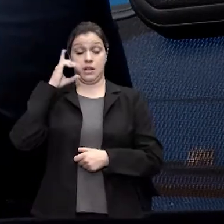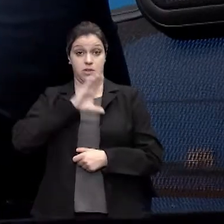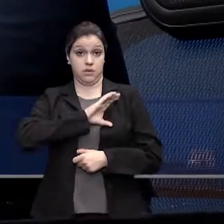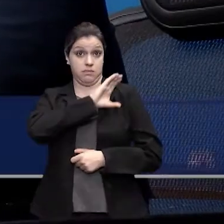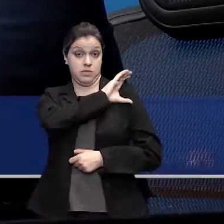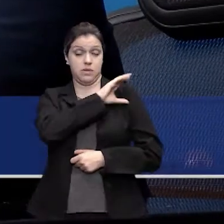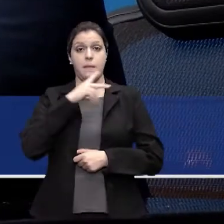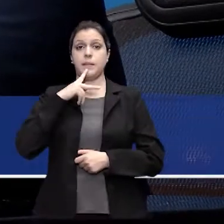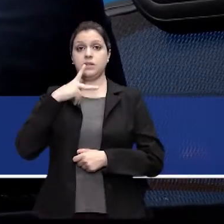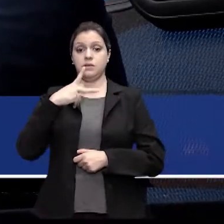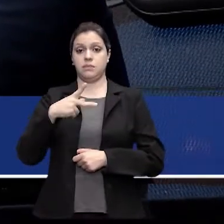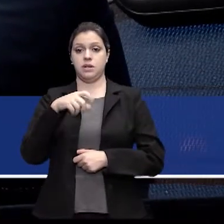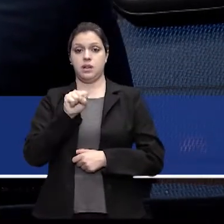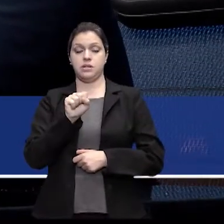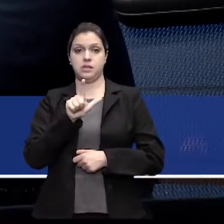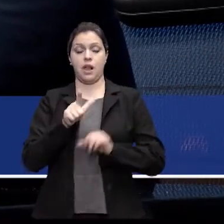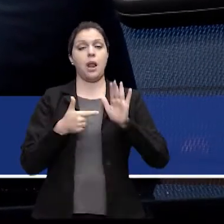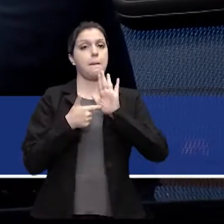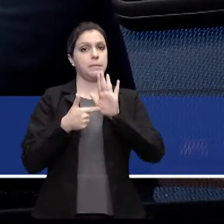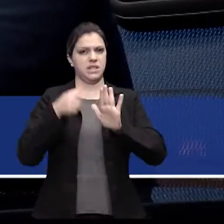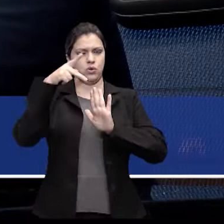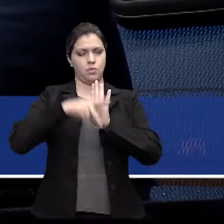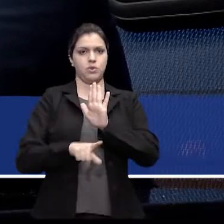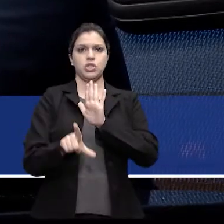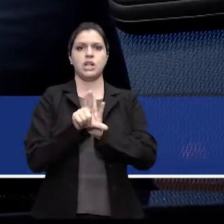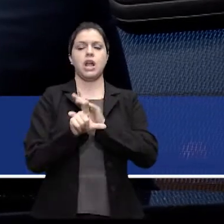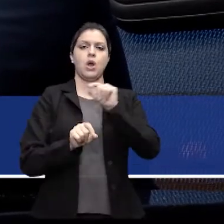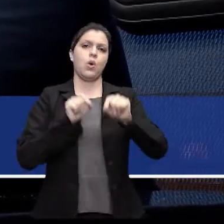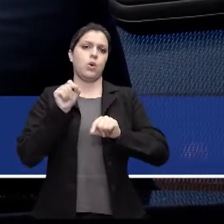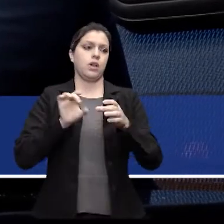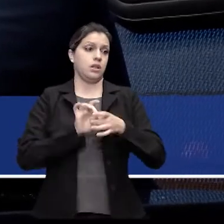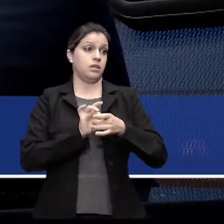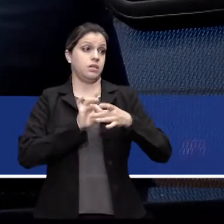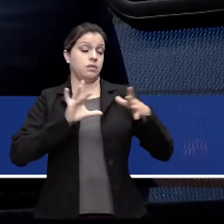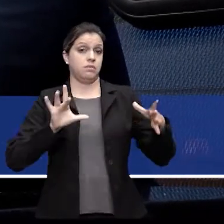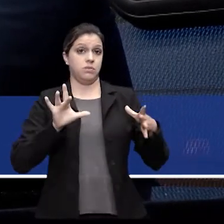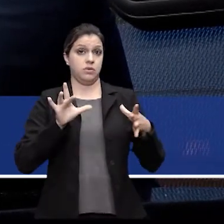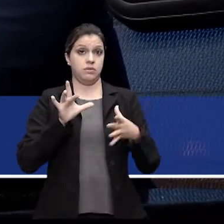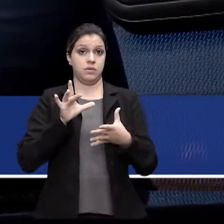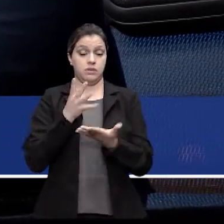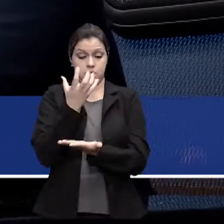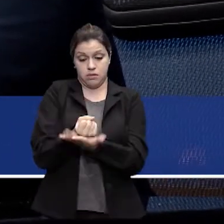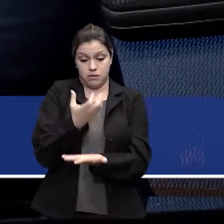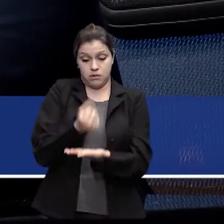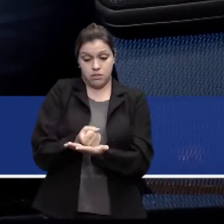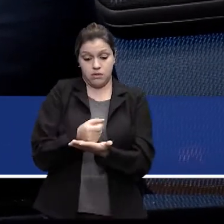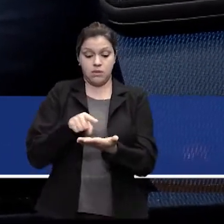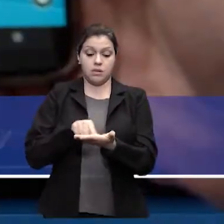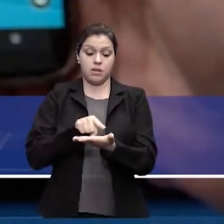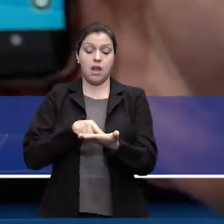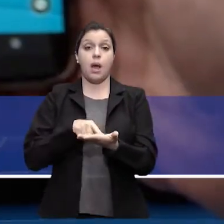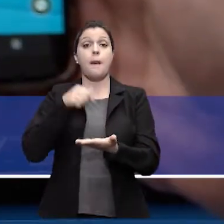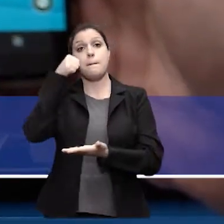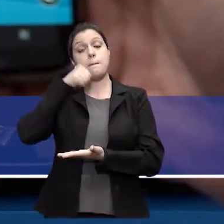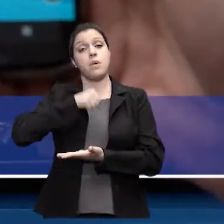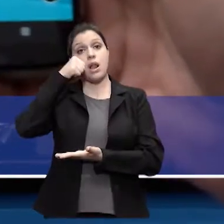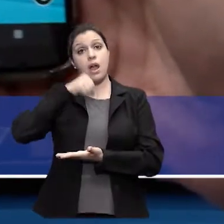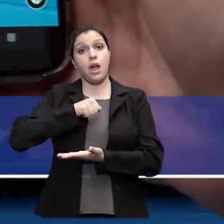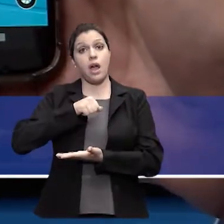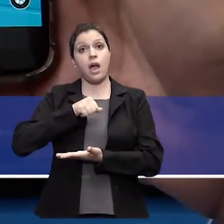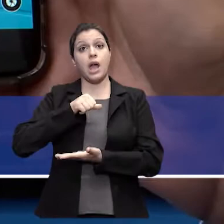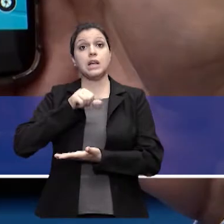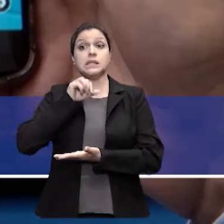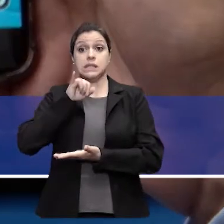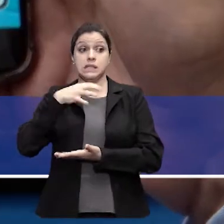O deputado Capitão Contar, do PSL, apresentou o projeto de lei que disponibiliza um aplicativo à mulher